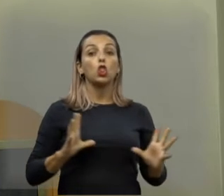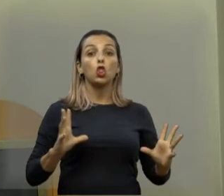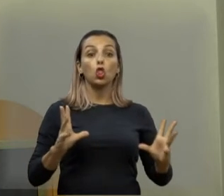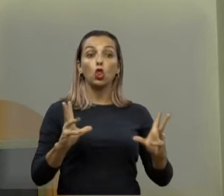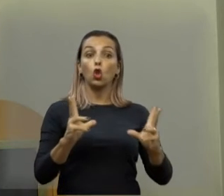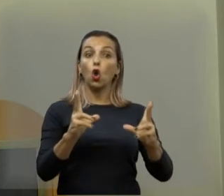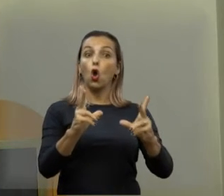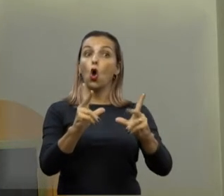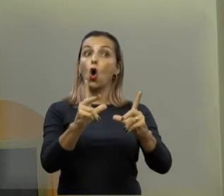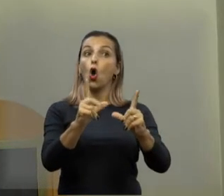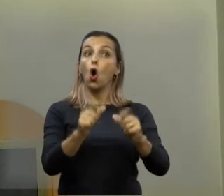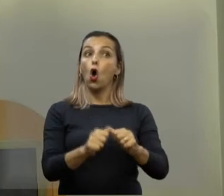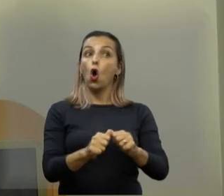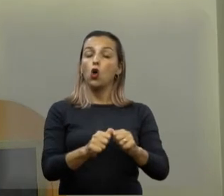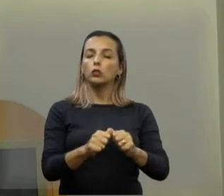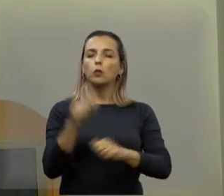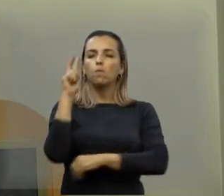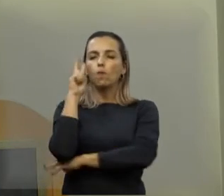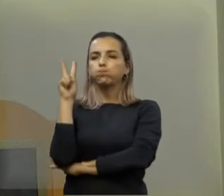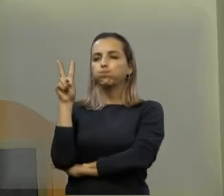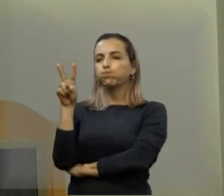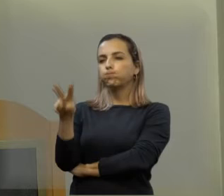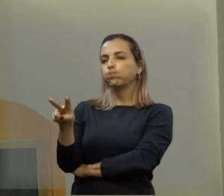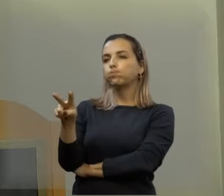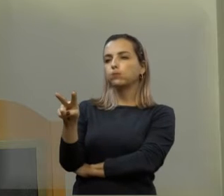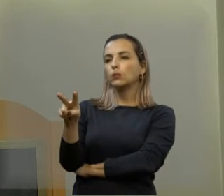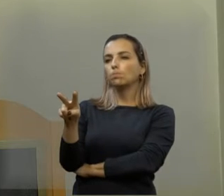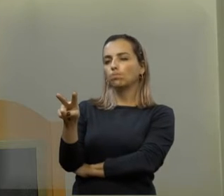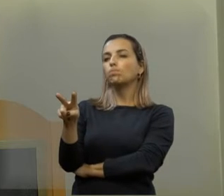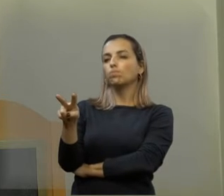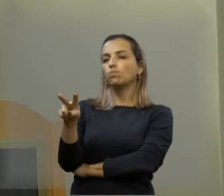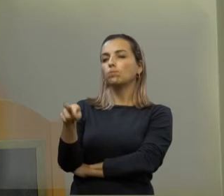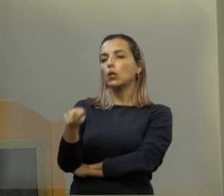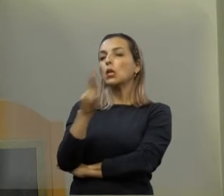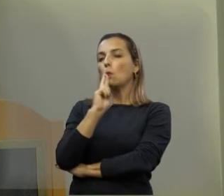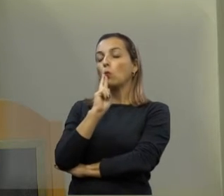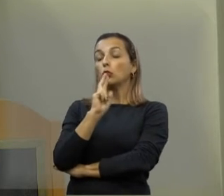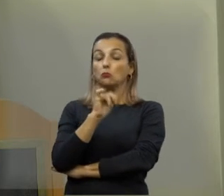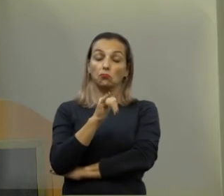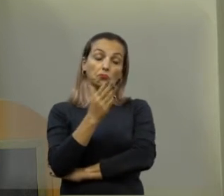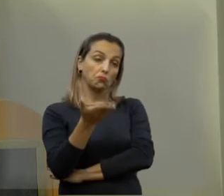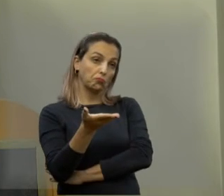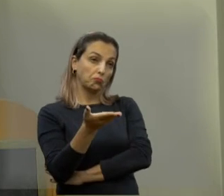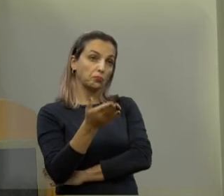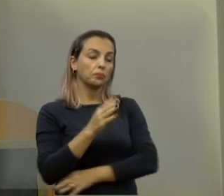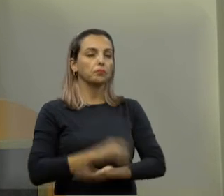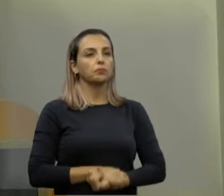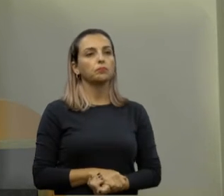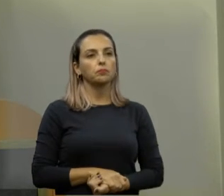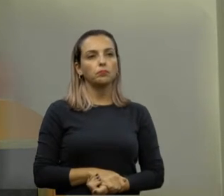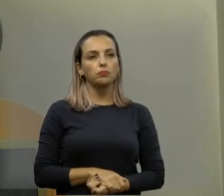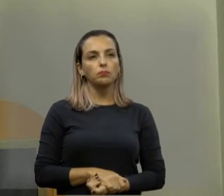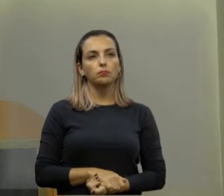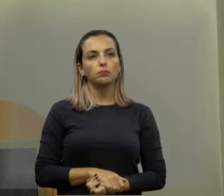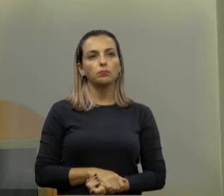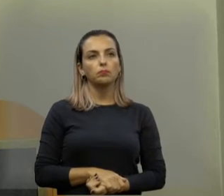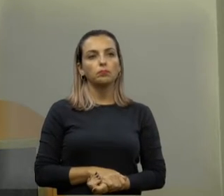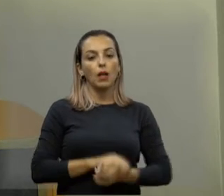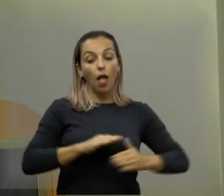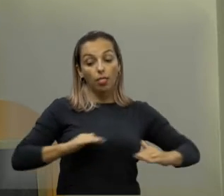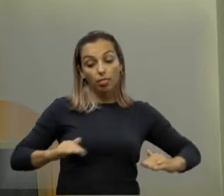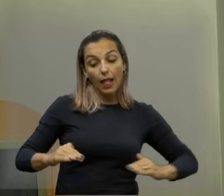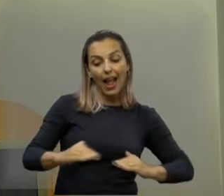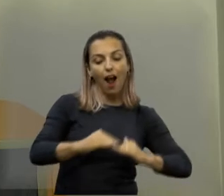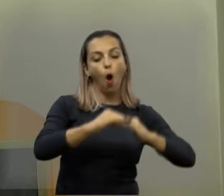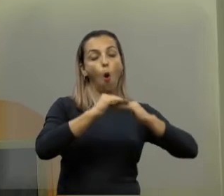oradores aqui e vou olhar para cada hora terminar fala e vê se me der essa resposta Pastor Hugo a isonomia